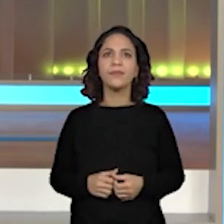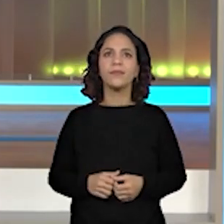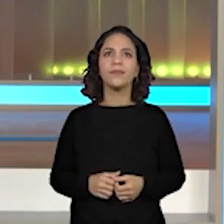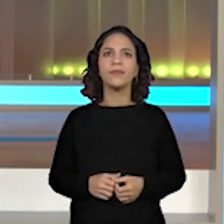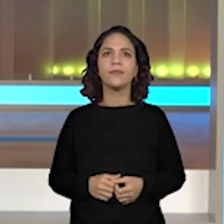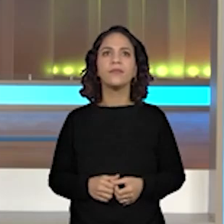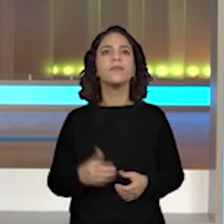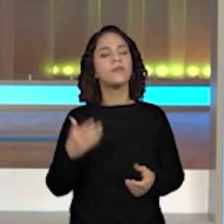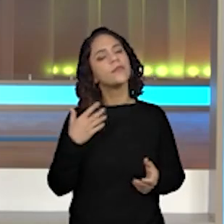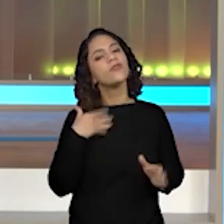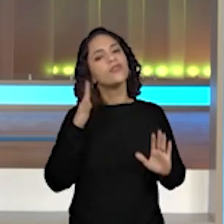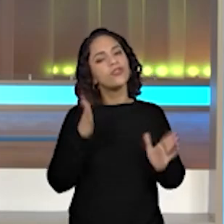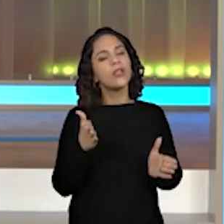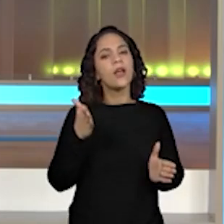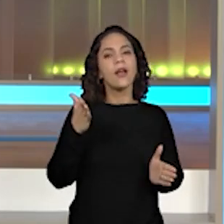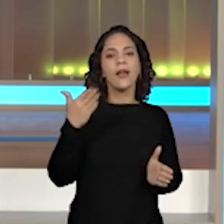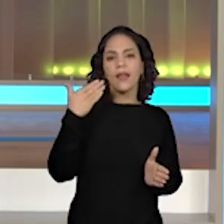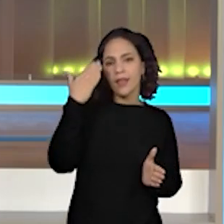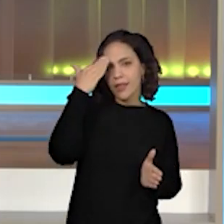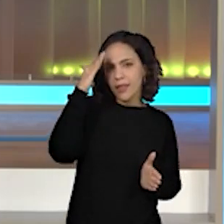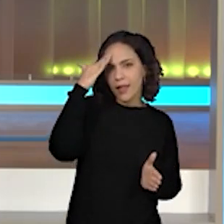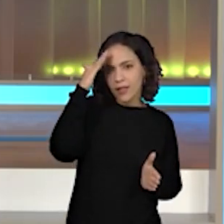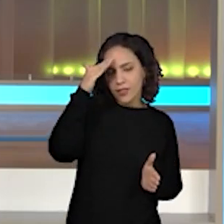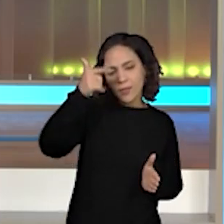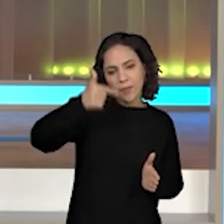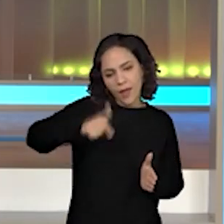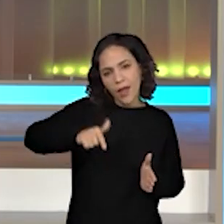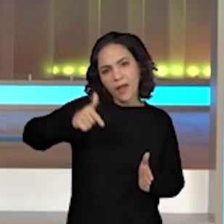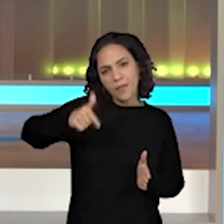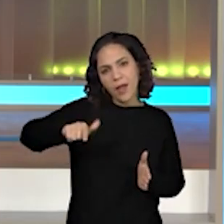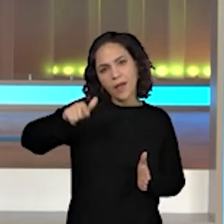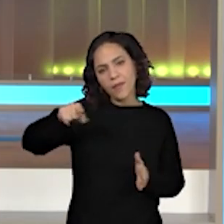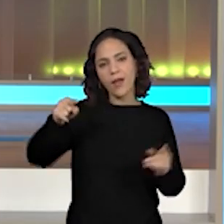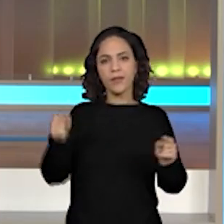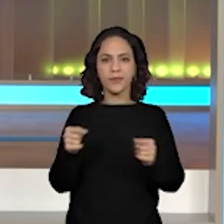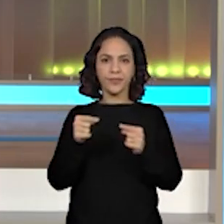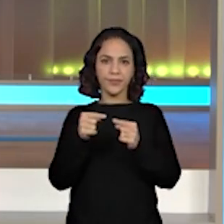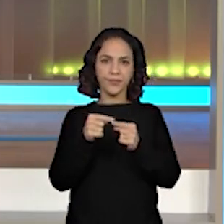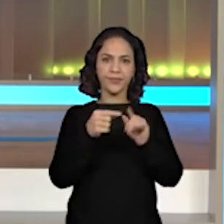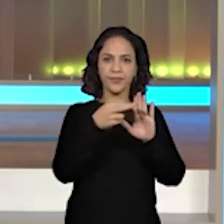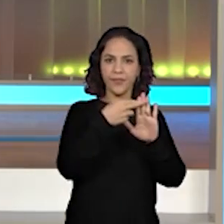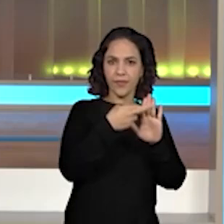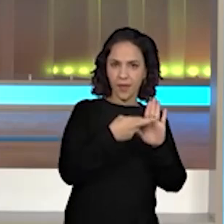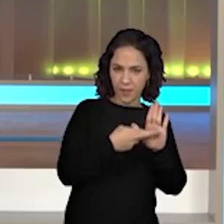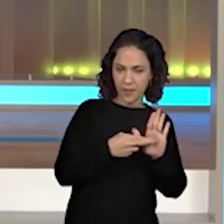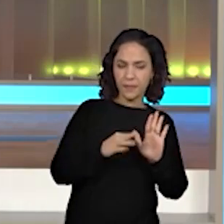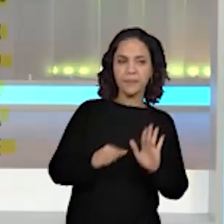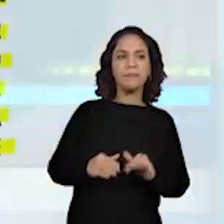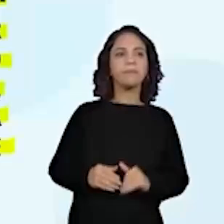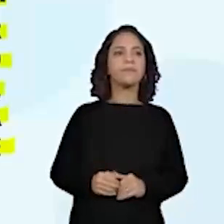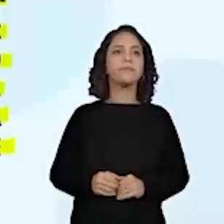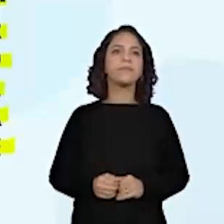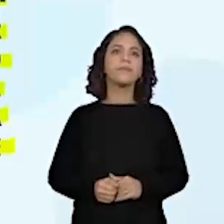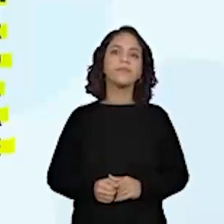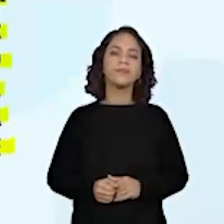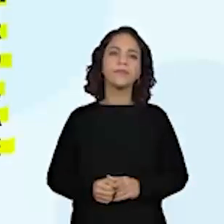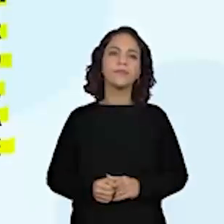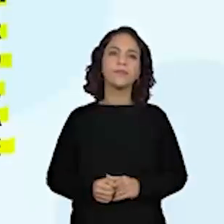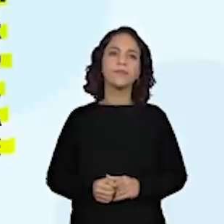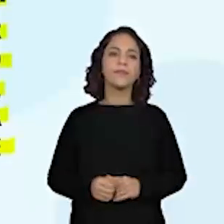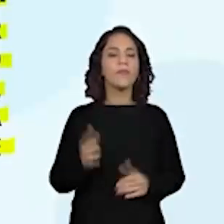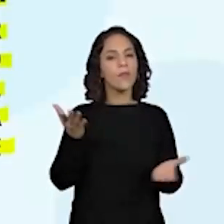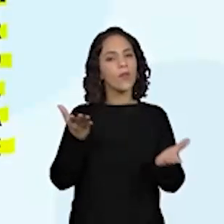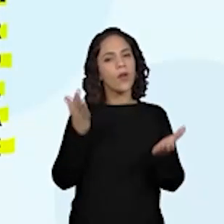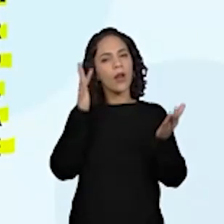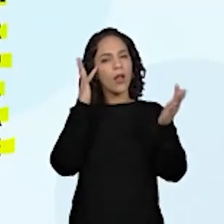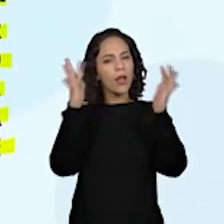estamos entendendo mais sobre regras e regulamentos. Vamos ter oportunidades de